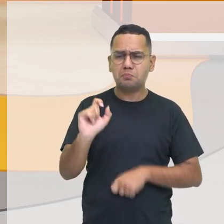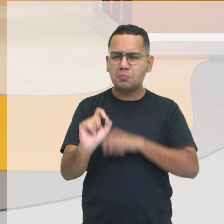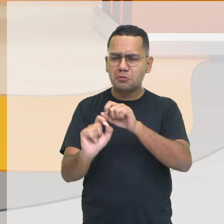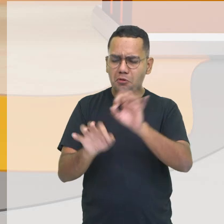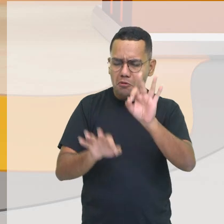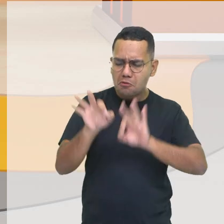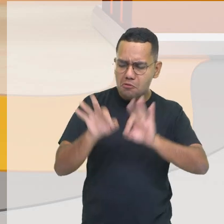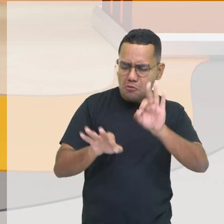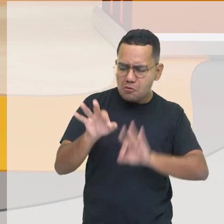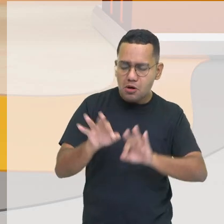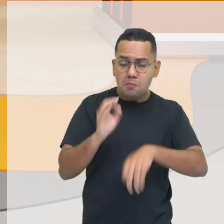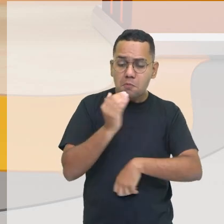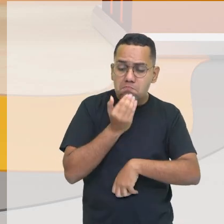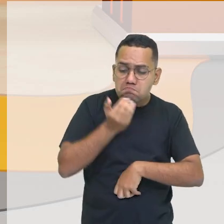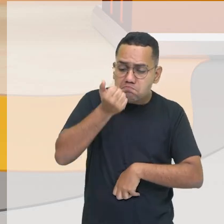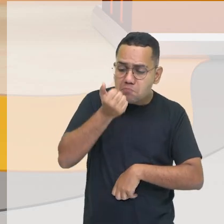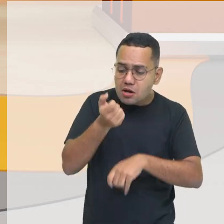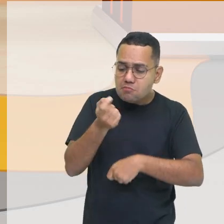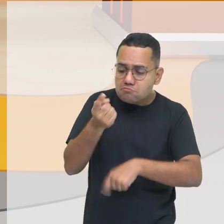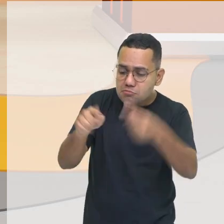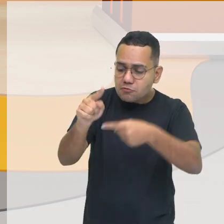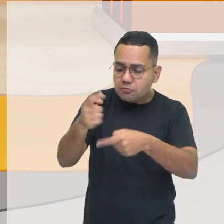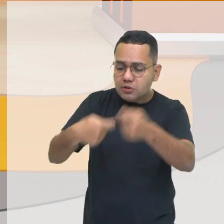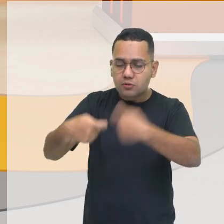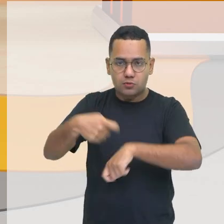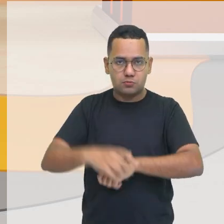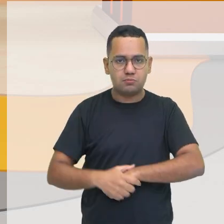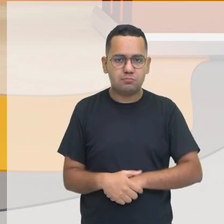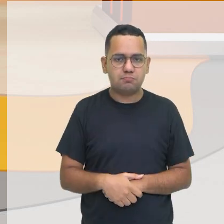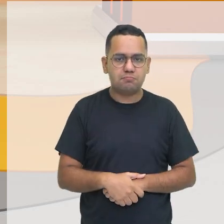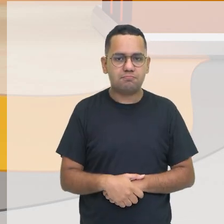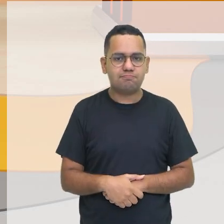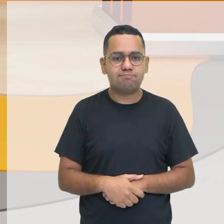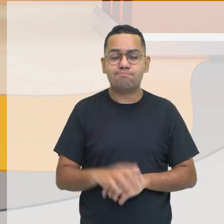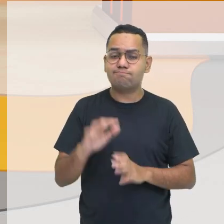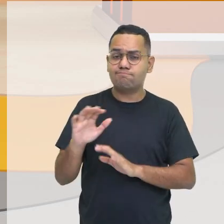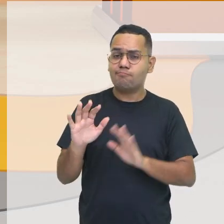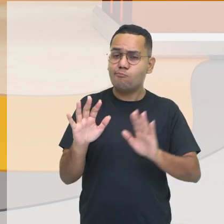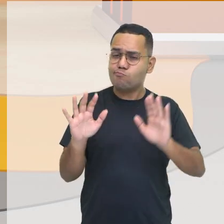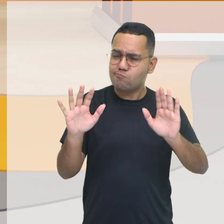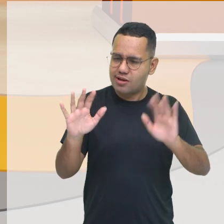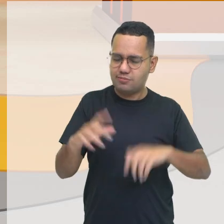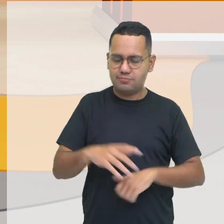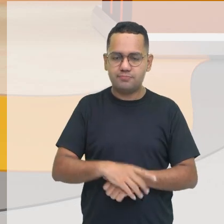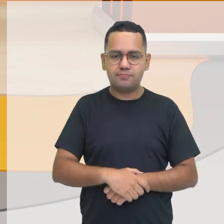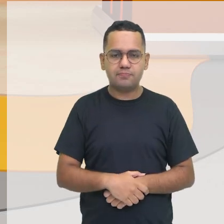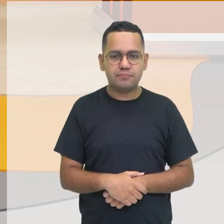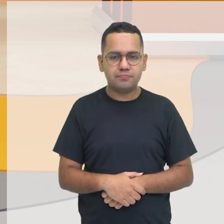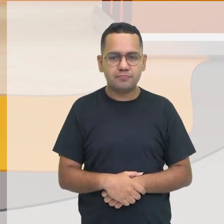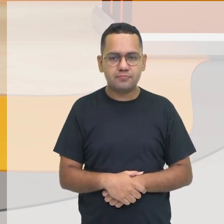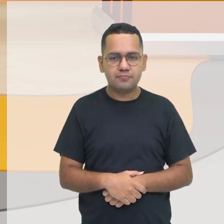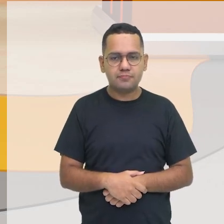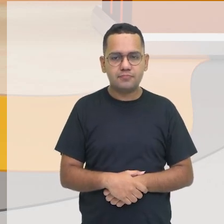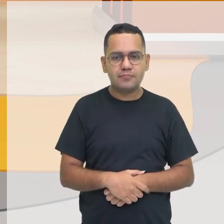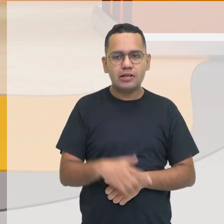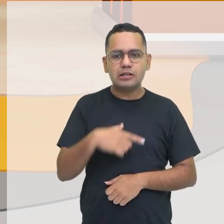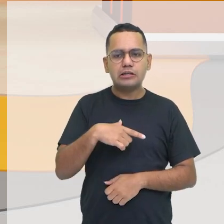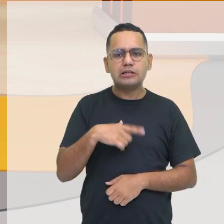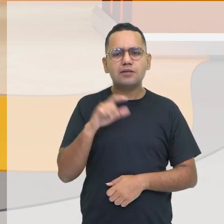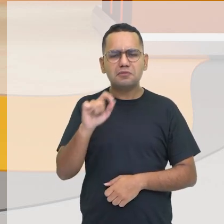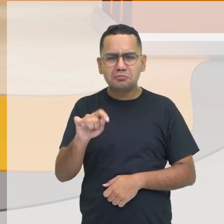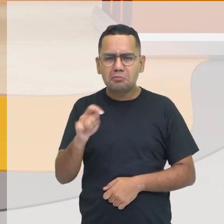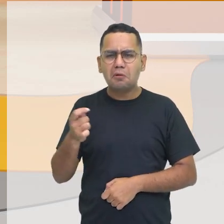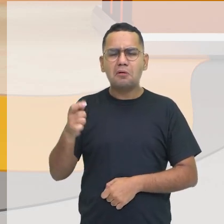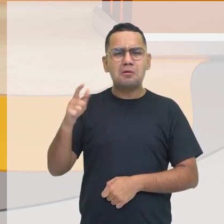tentar modernizar e desenvolver a economia do país. Para isso, né? Só que, infelizmente, houve a crise